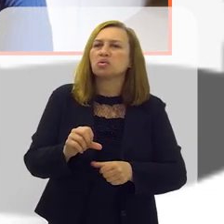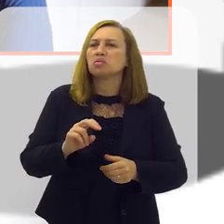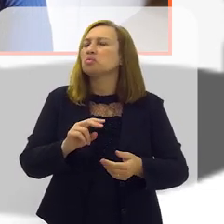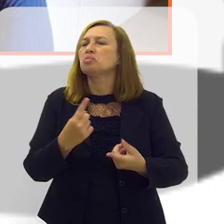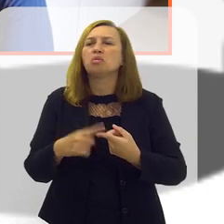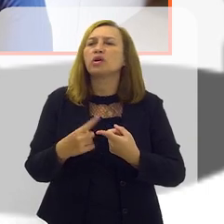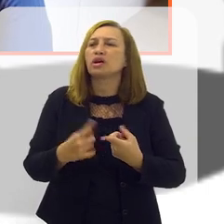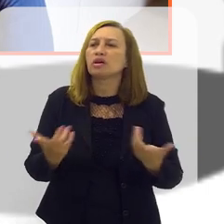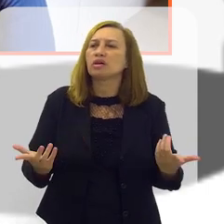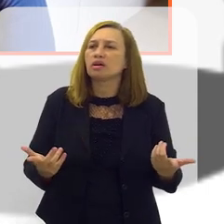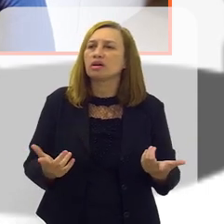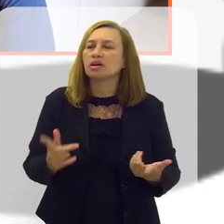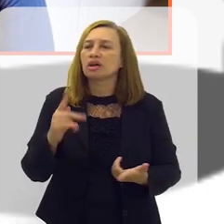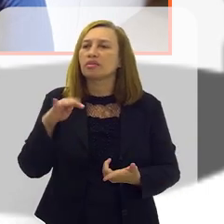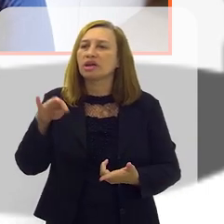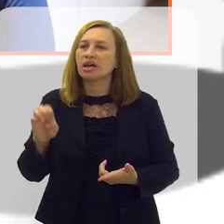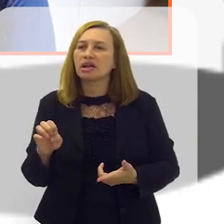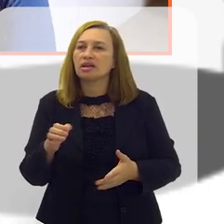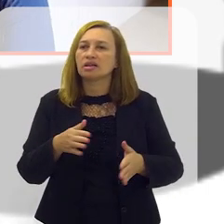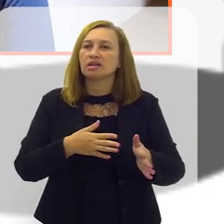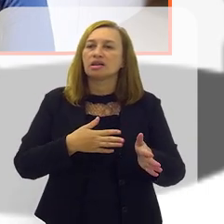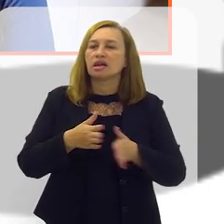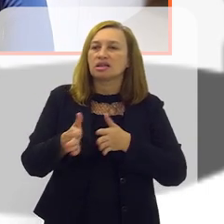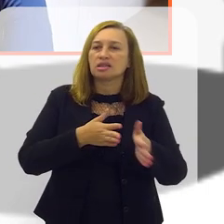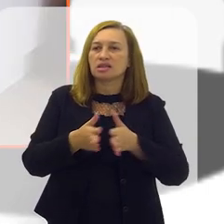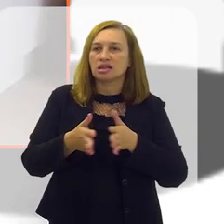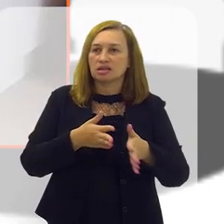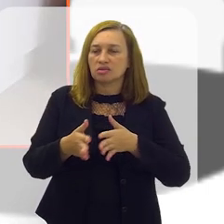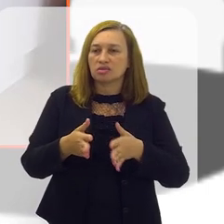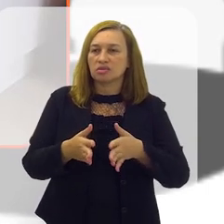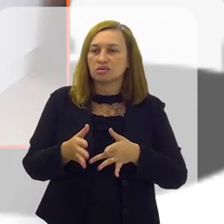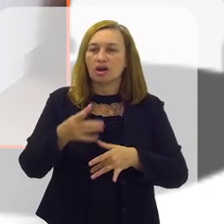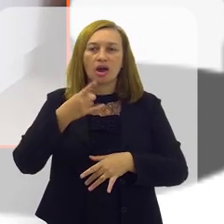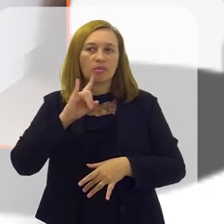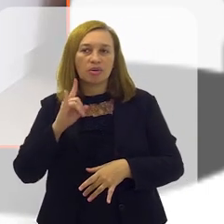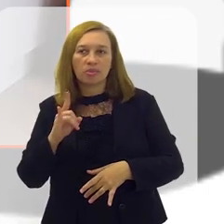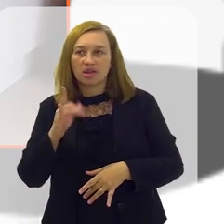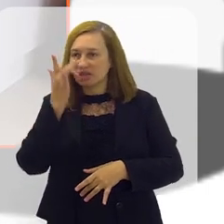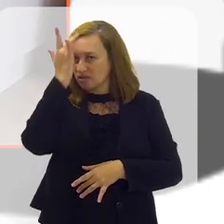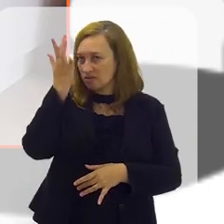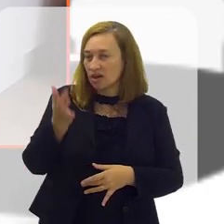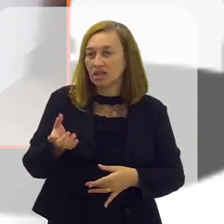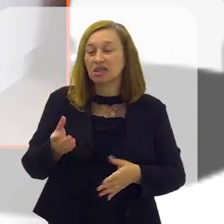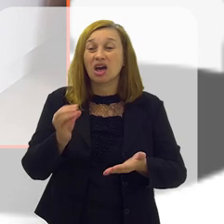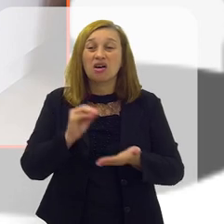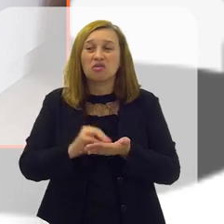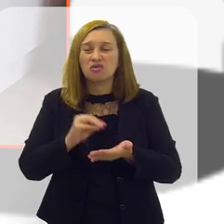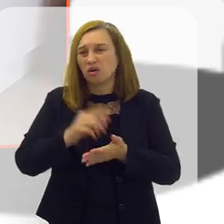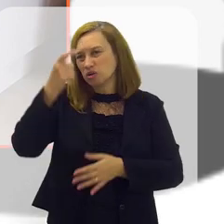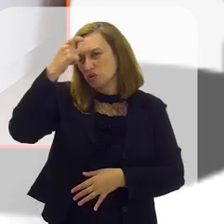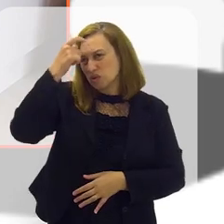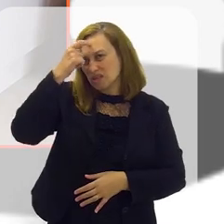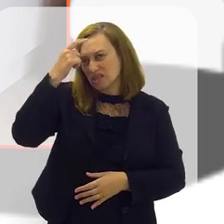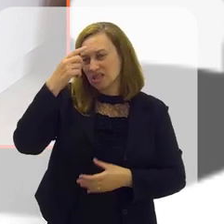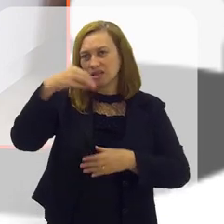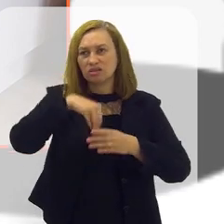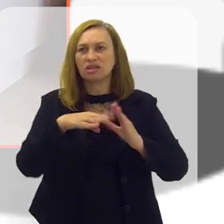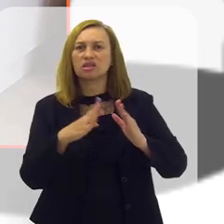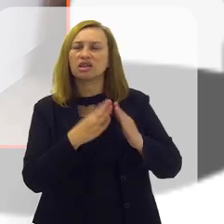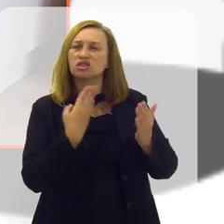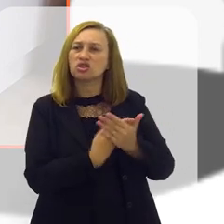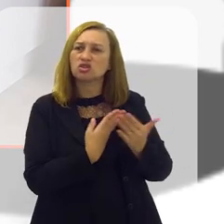Gabriela? A facilidade de acesso à bebida alcoólica, a falta de conscientização e prevenção